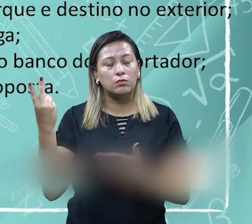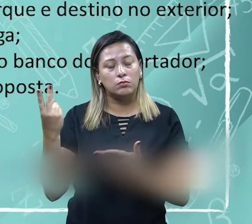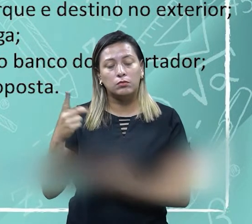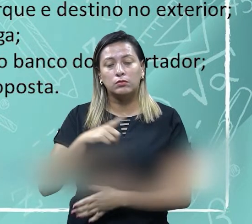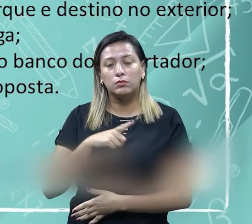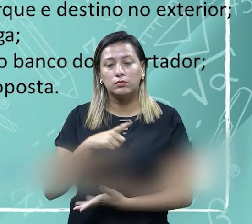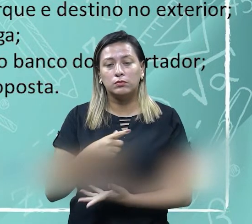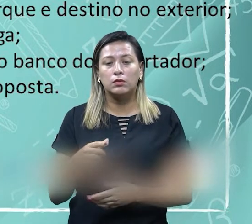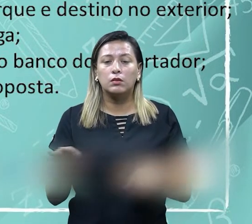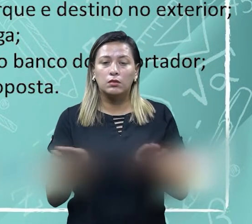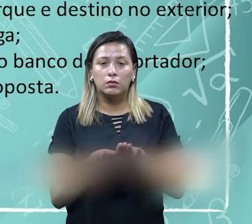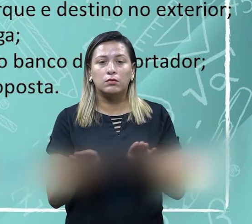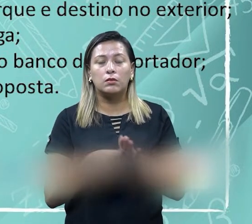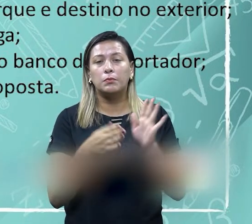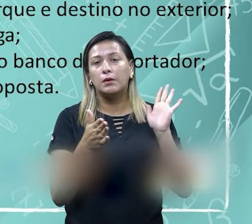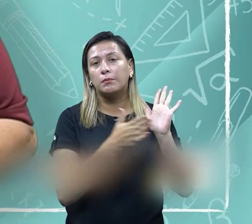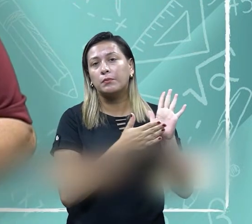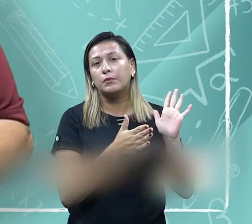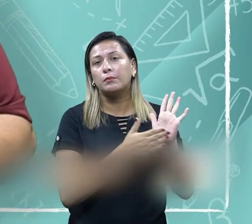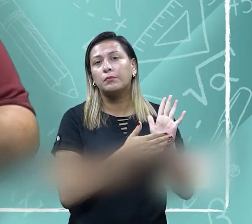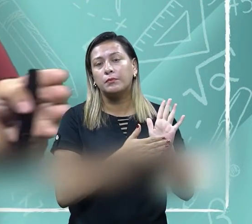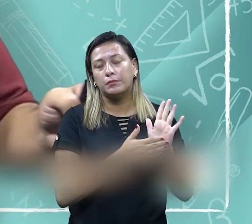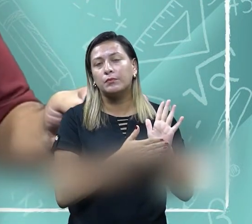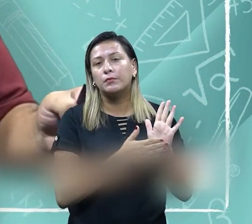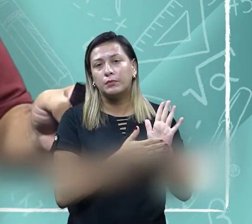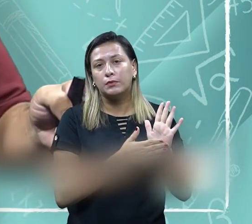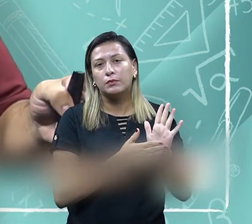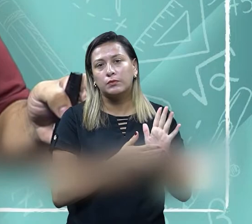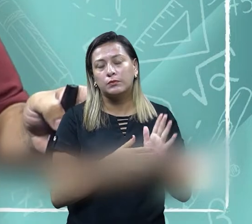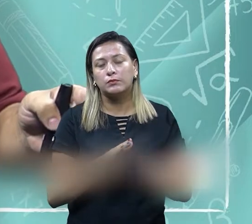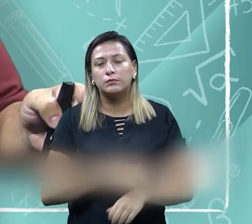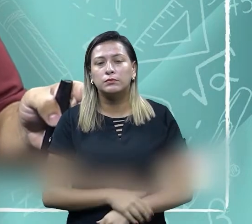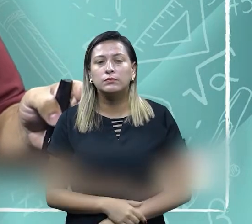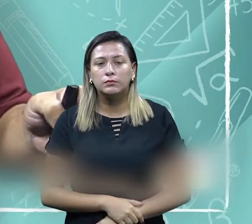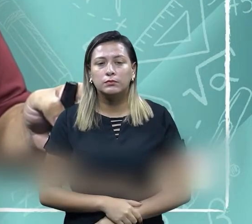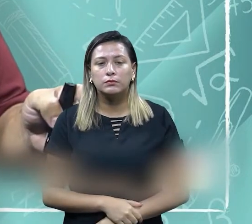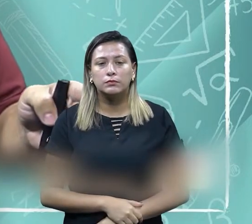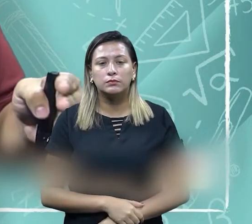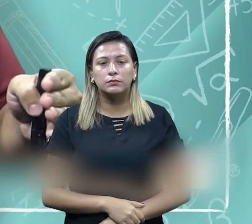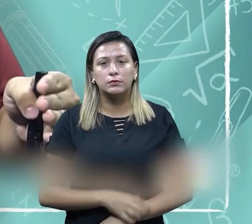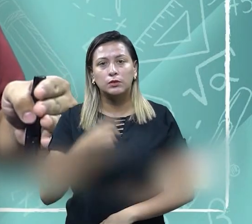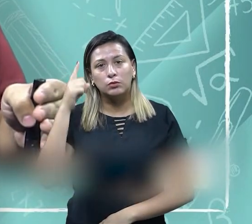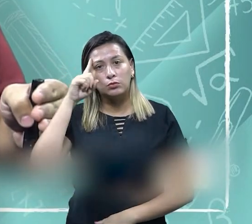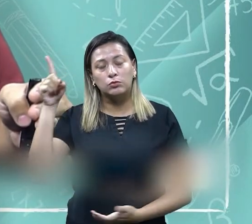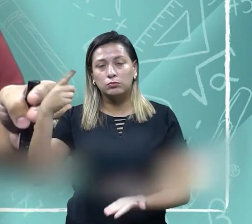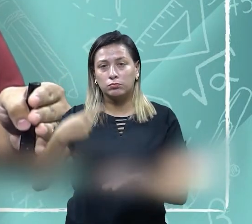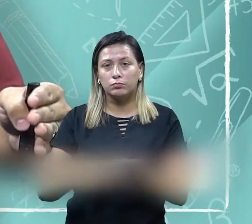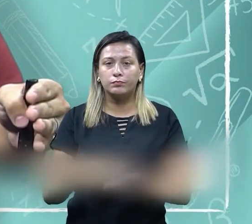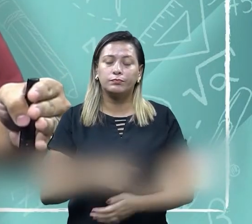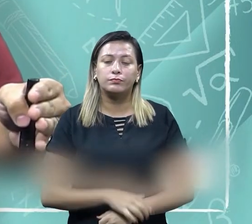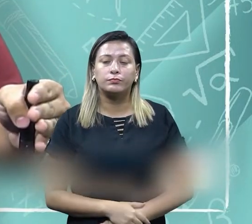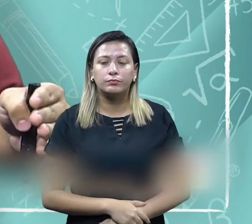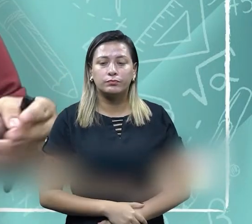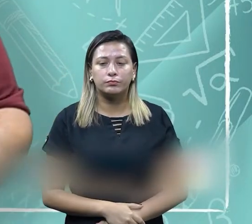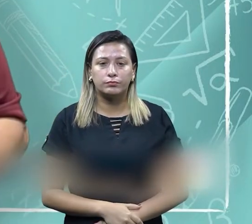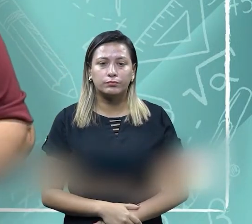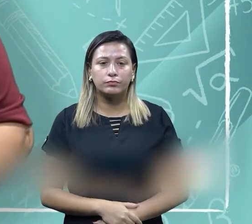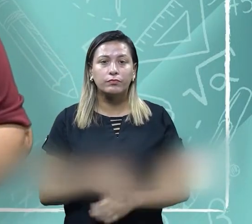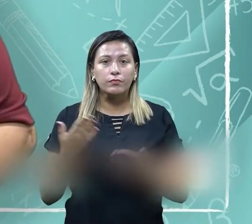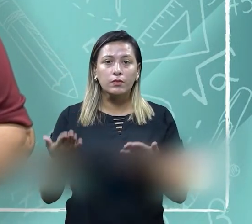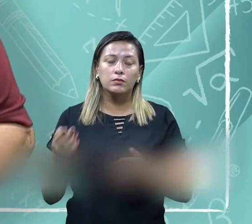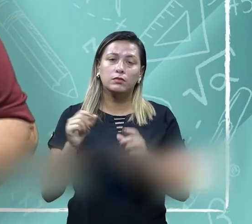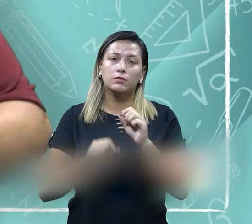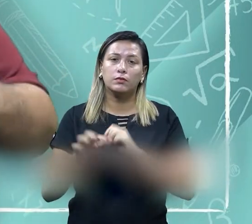dinheiro e a validade da proposta, quanto tempo aquela proposta está valendo. Depois daquilo ali, perde essa validade. Ok?